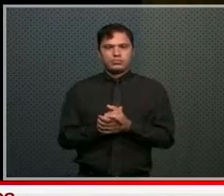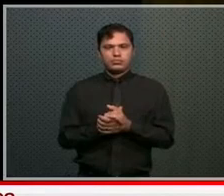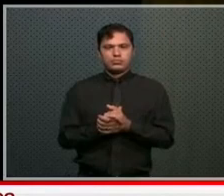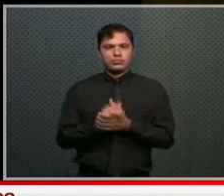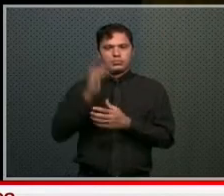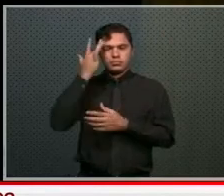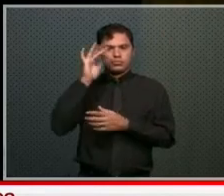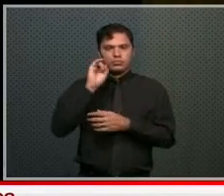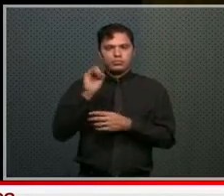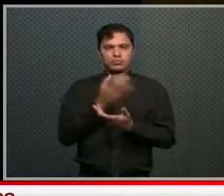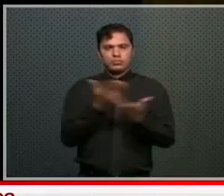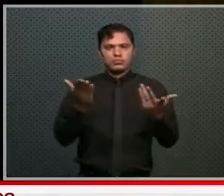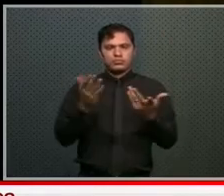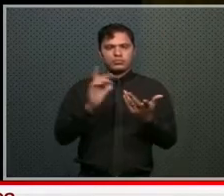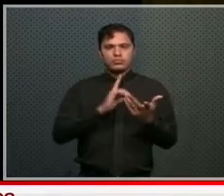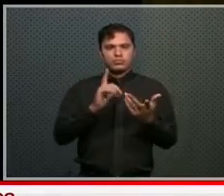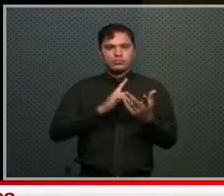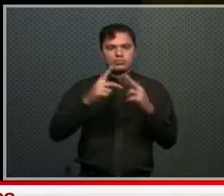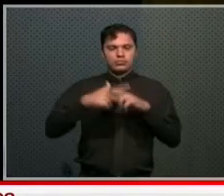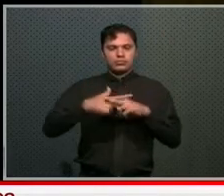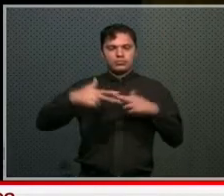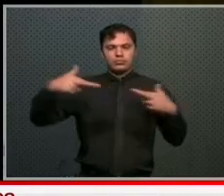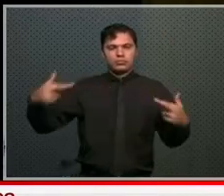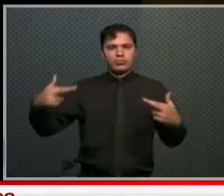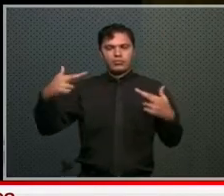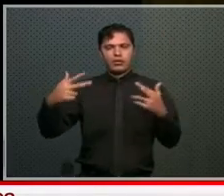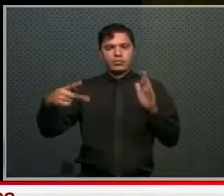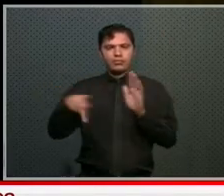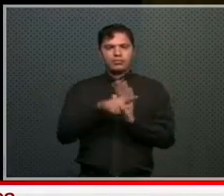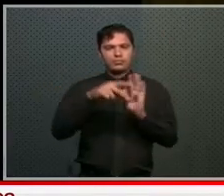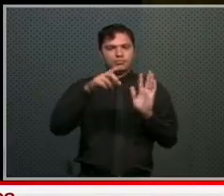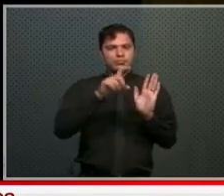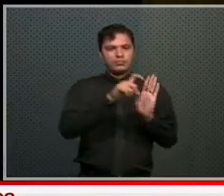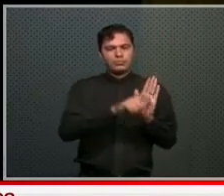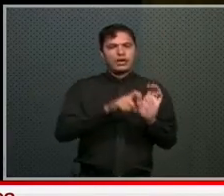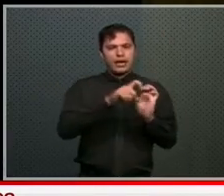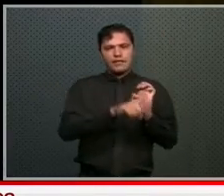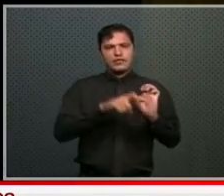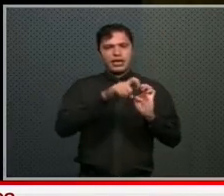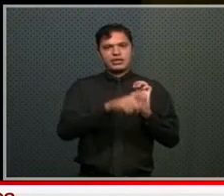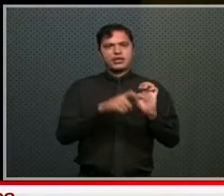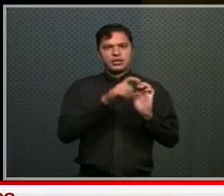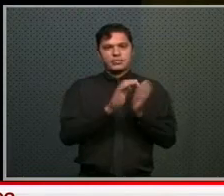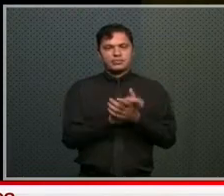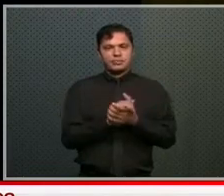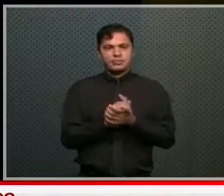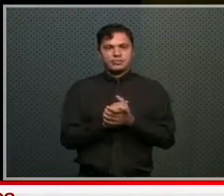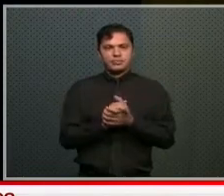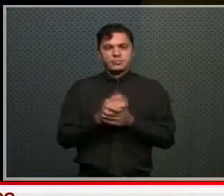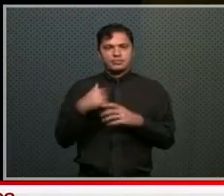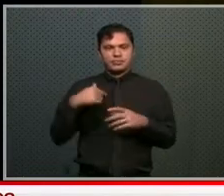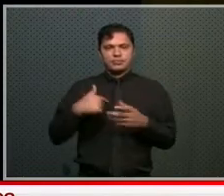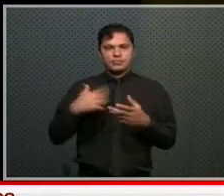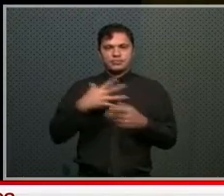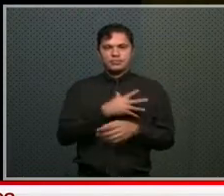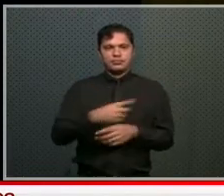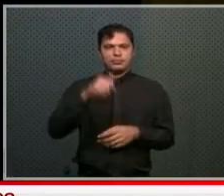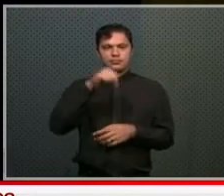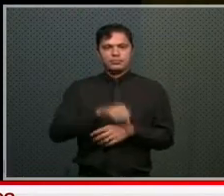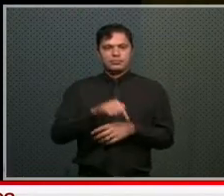bordado Arena ela tem uma genética genuinamente Embrapa Ela é filha de uma pesquisadora nossa